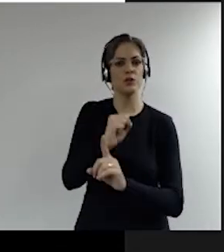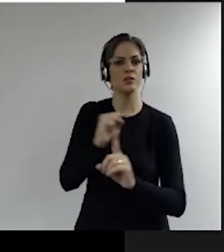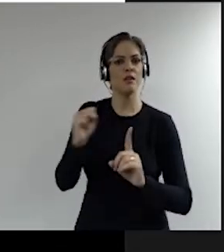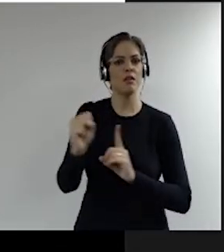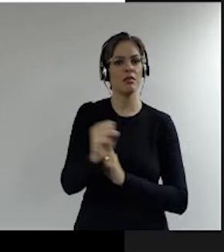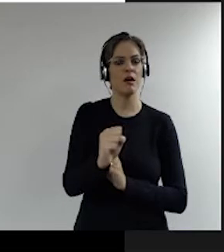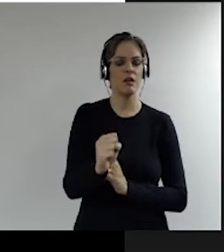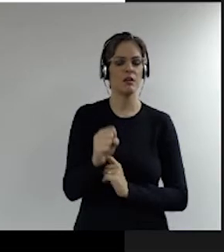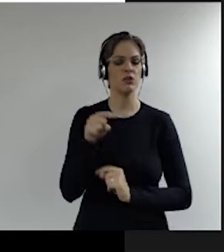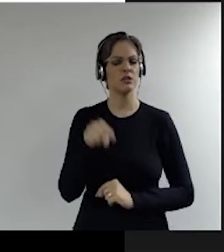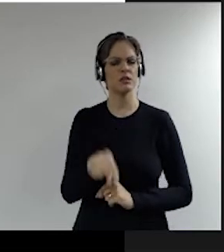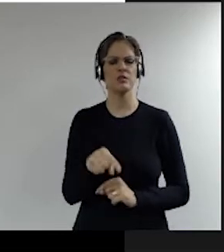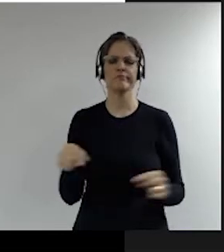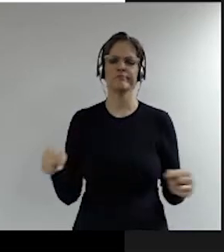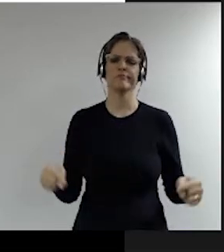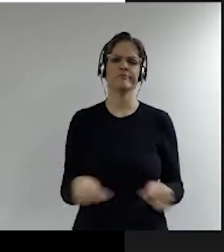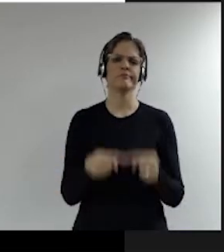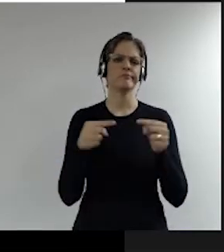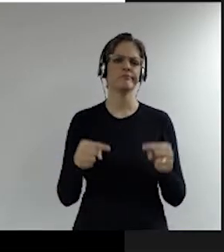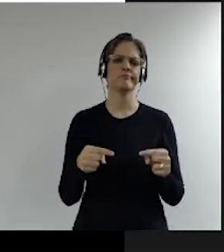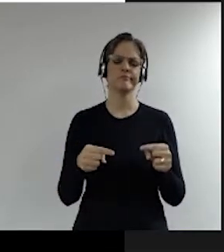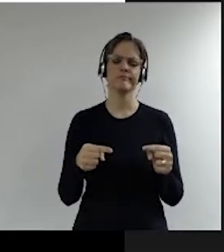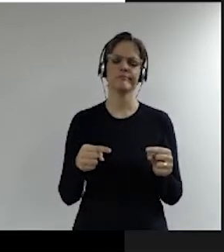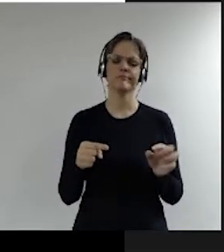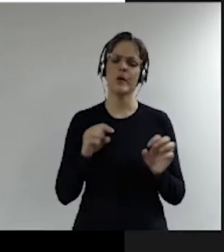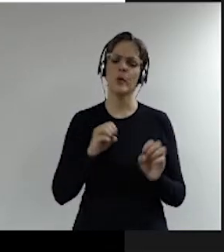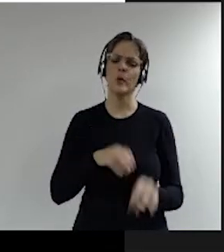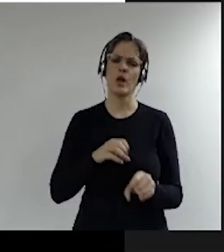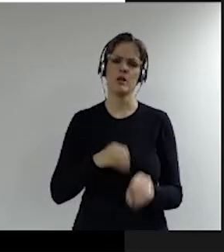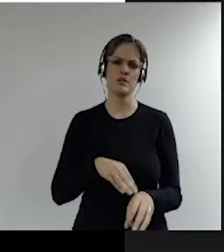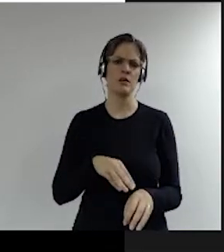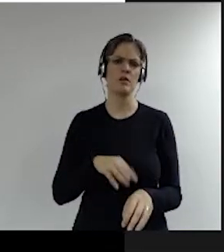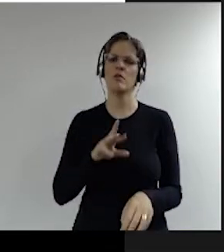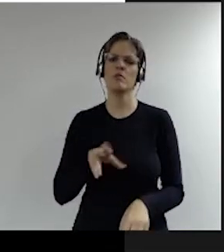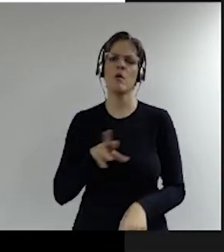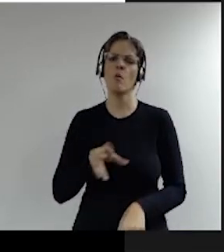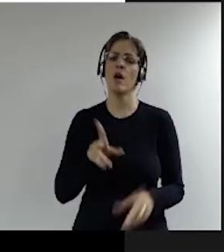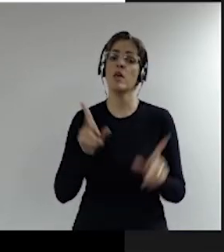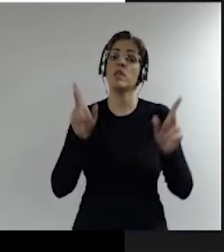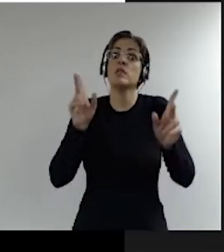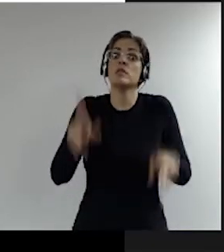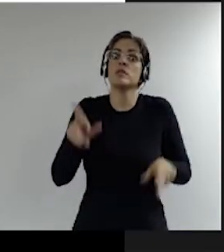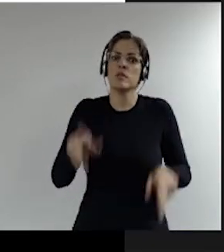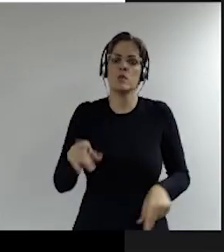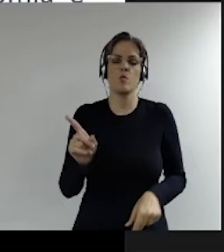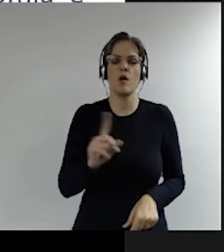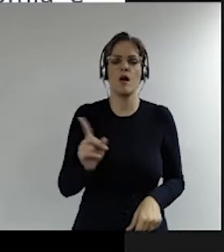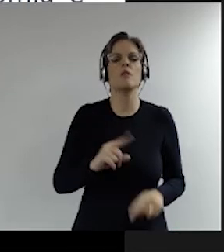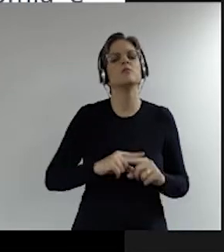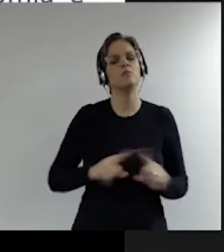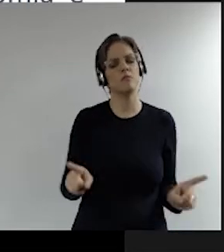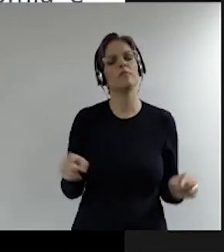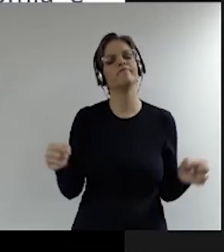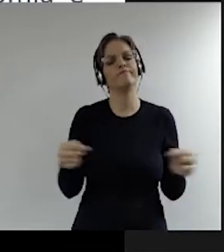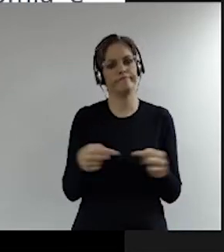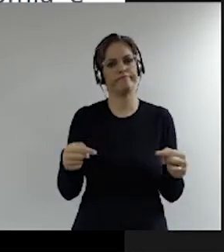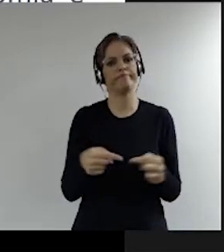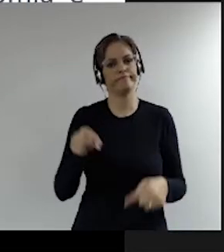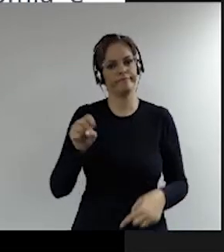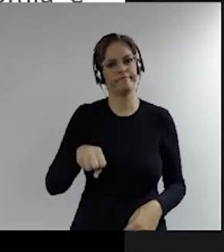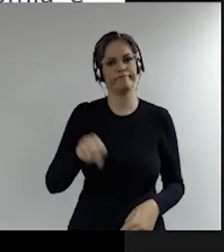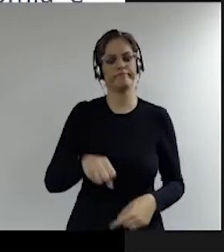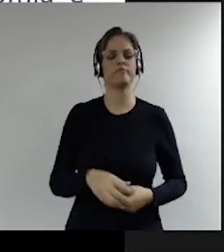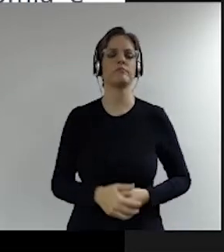e educacional não são sinônimos, elas se retroalimentam, mas elas não são sinônimos. Frente